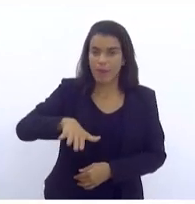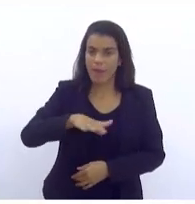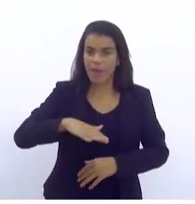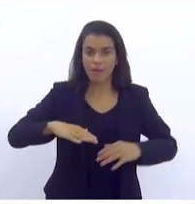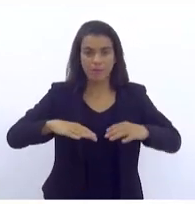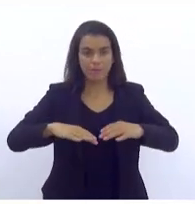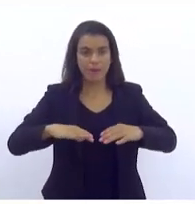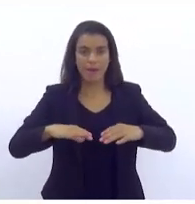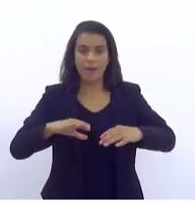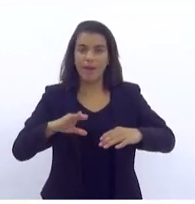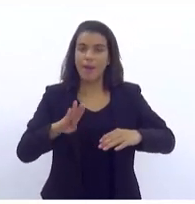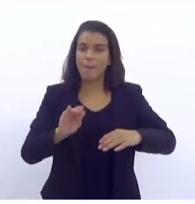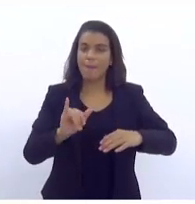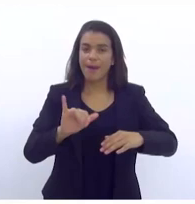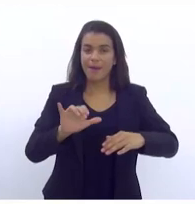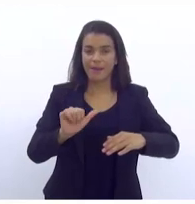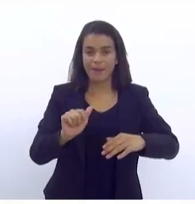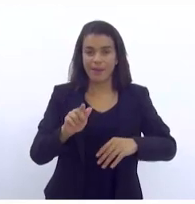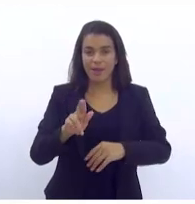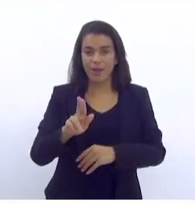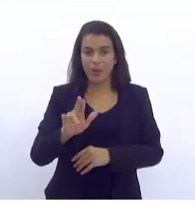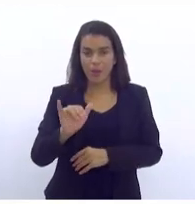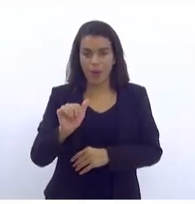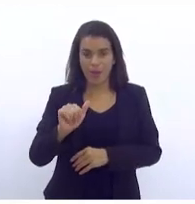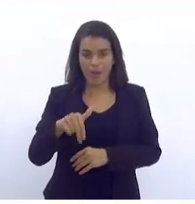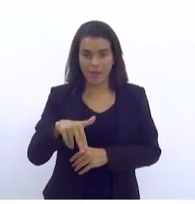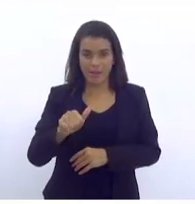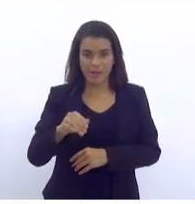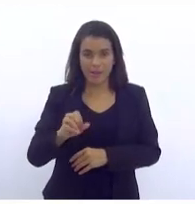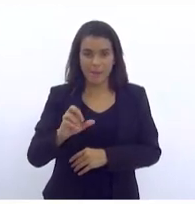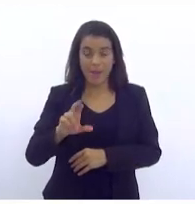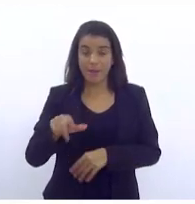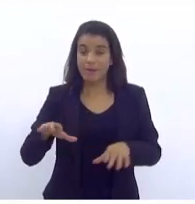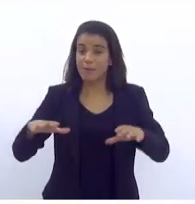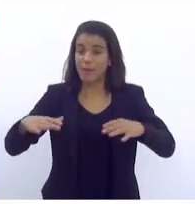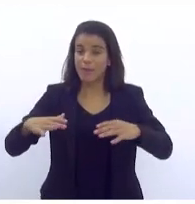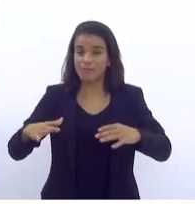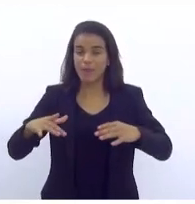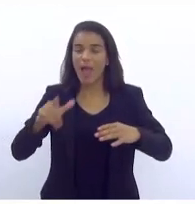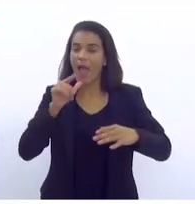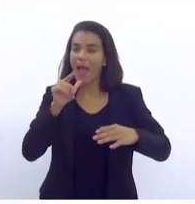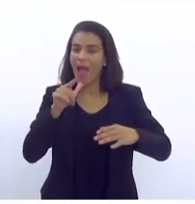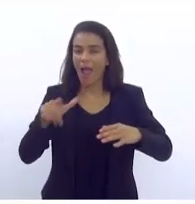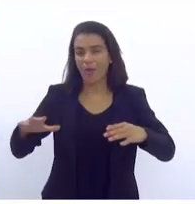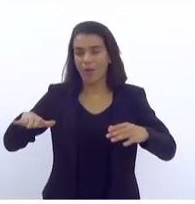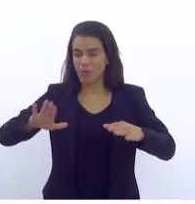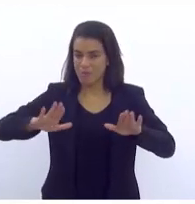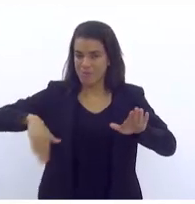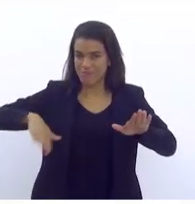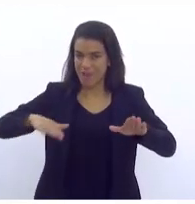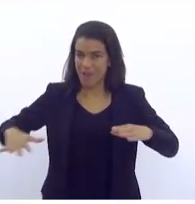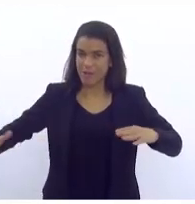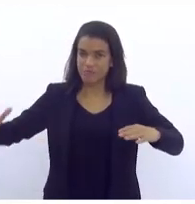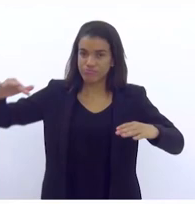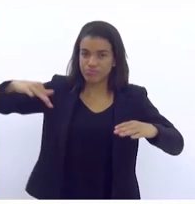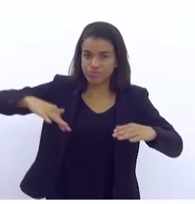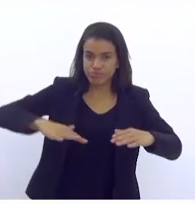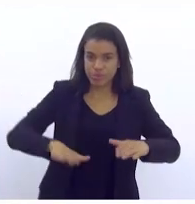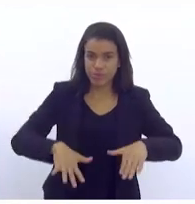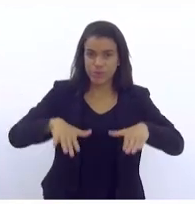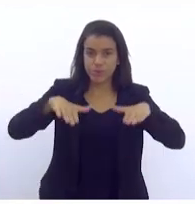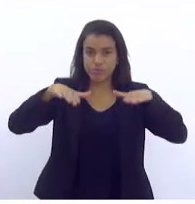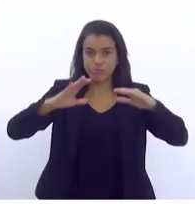Guanabara e e na no sistema lagunar da Barra da Tijuca eh além disso a